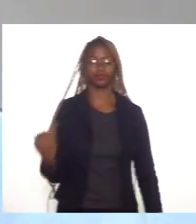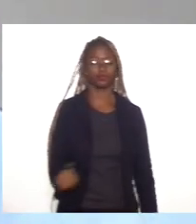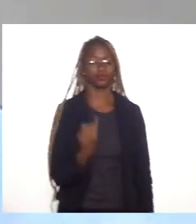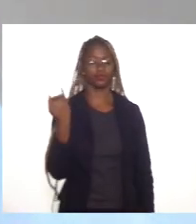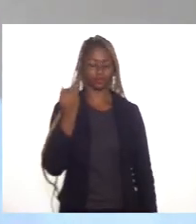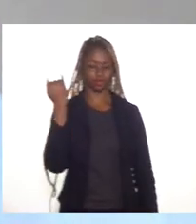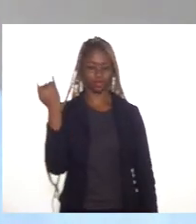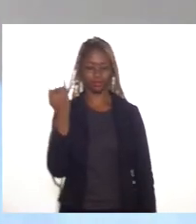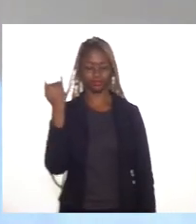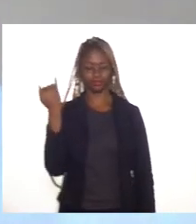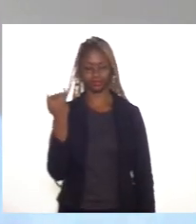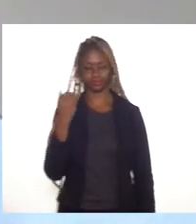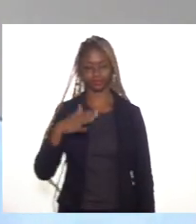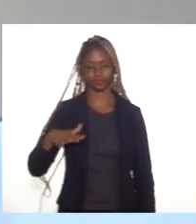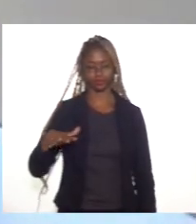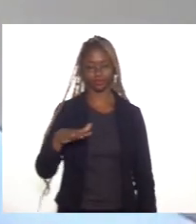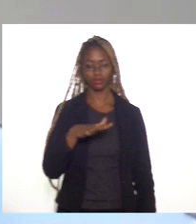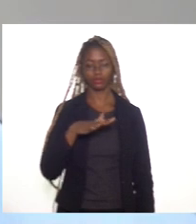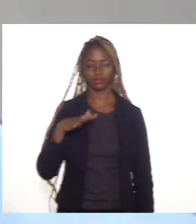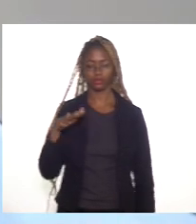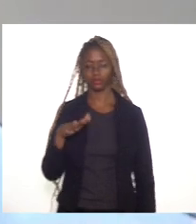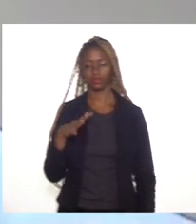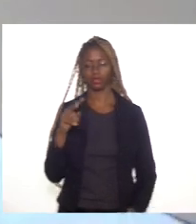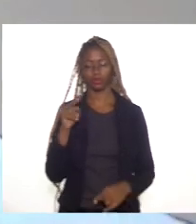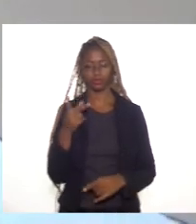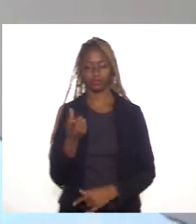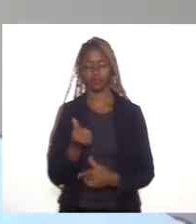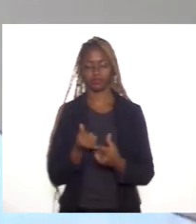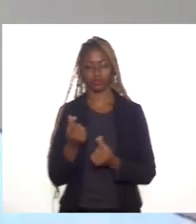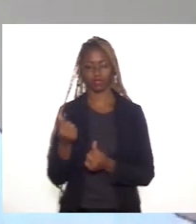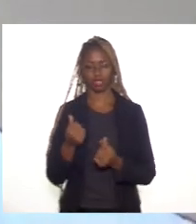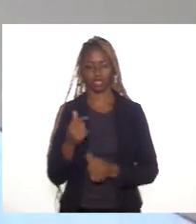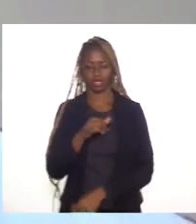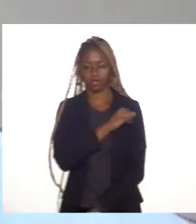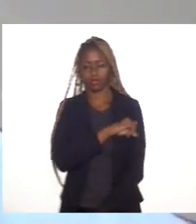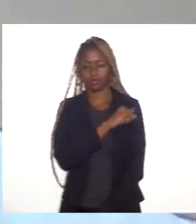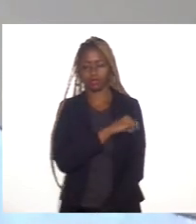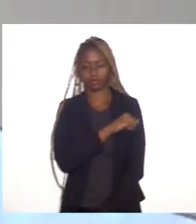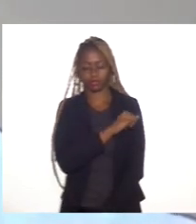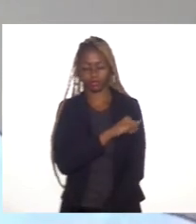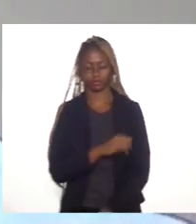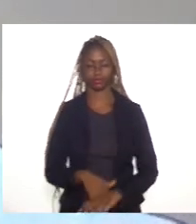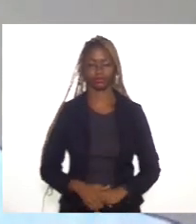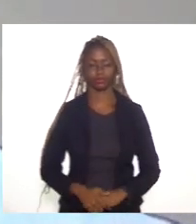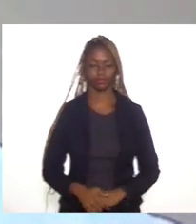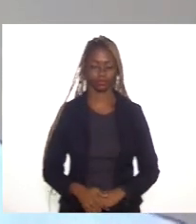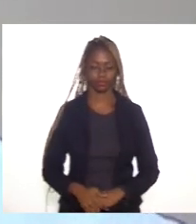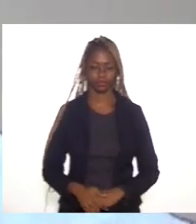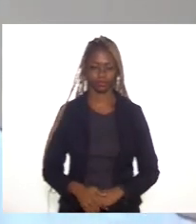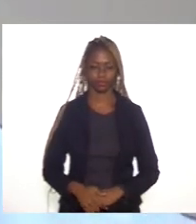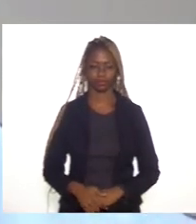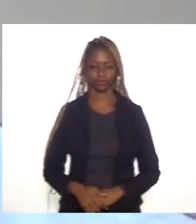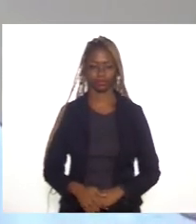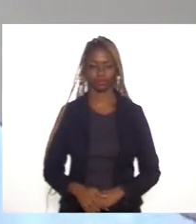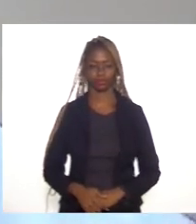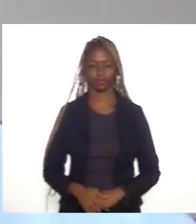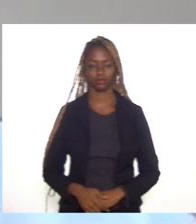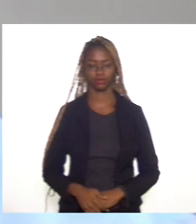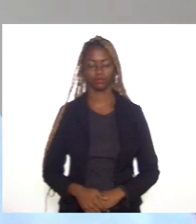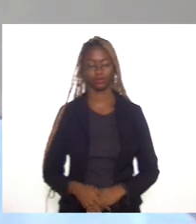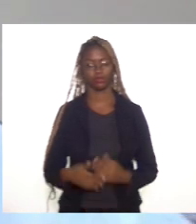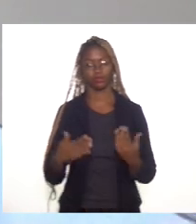da situação fiscal do Rio de Janeiro. O exercício de